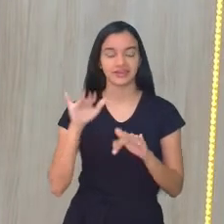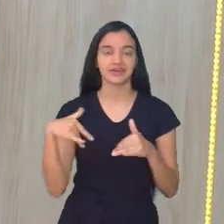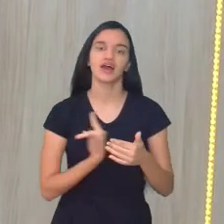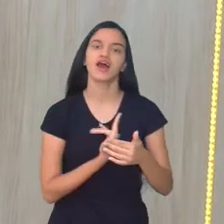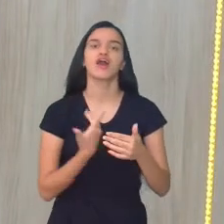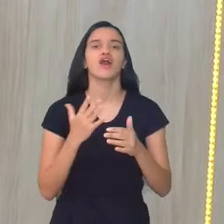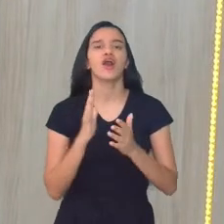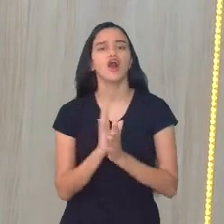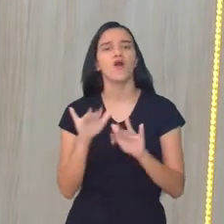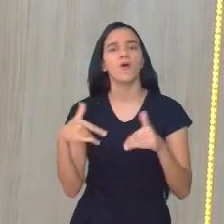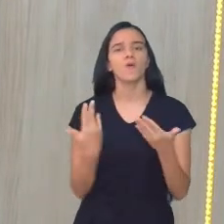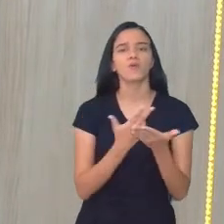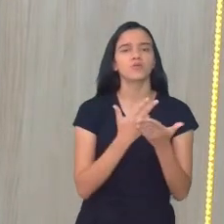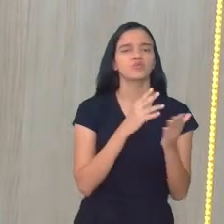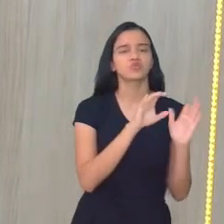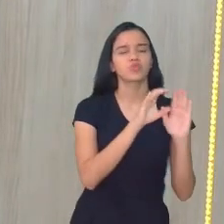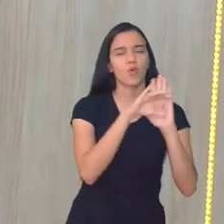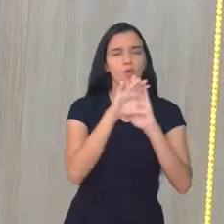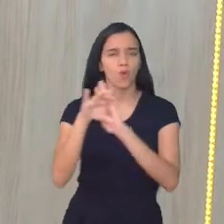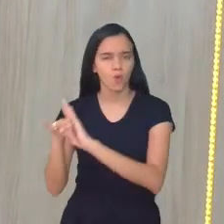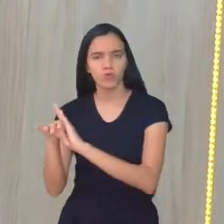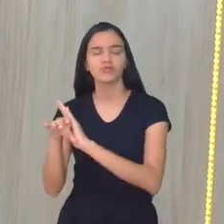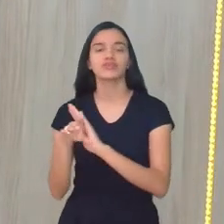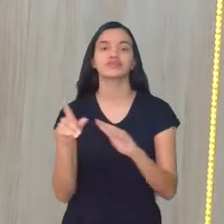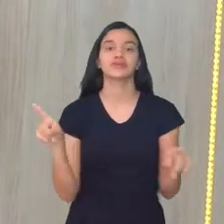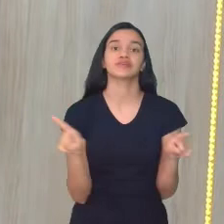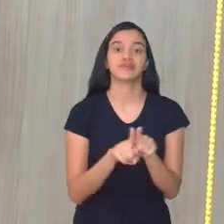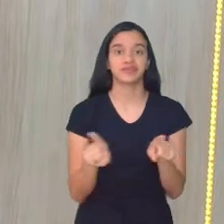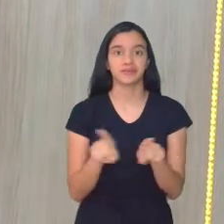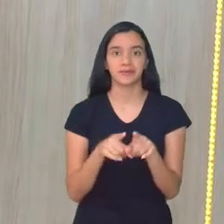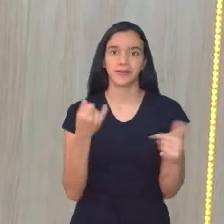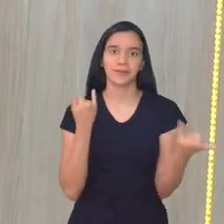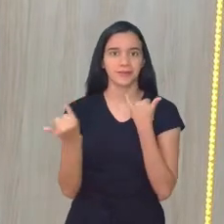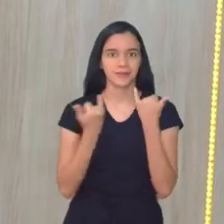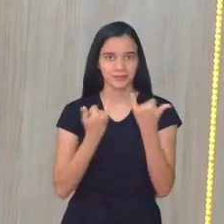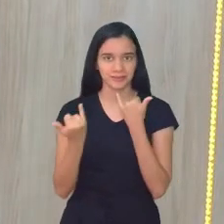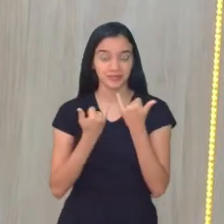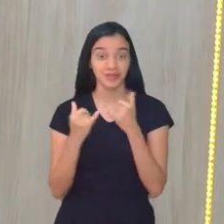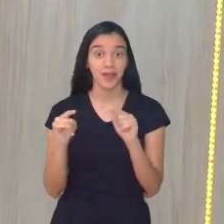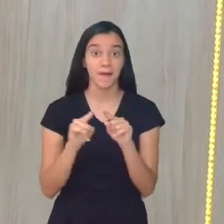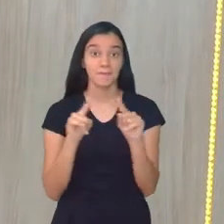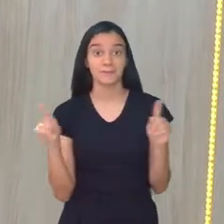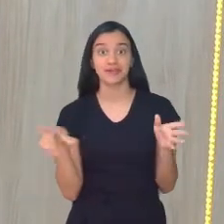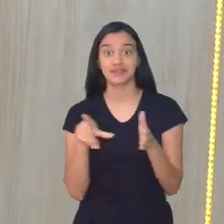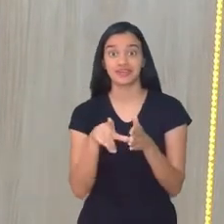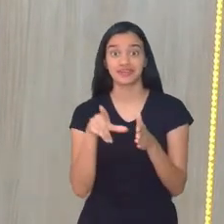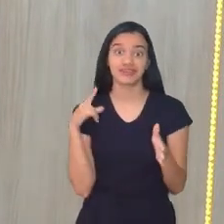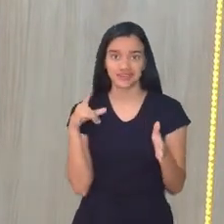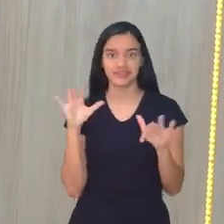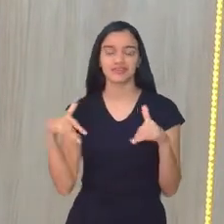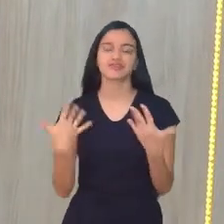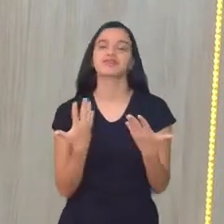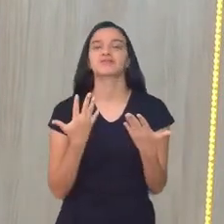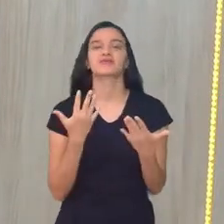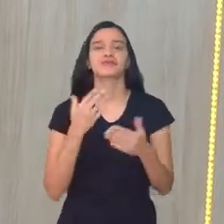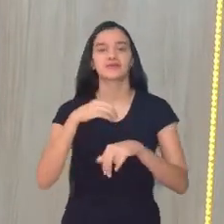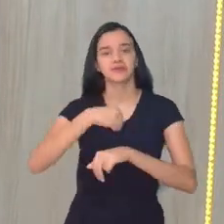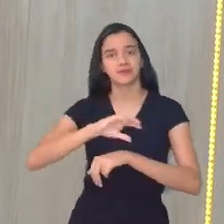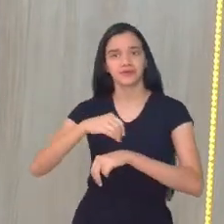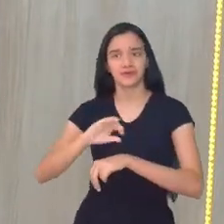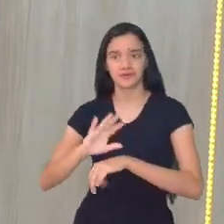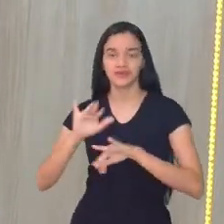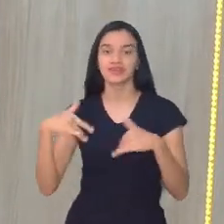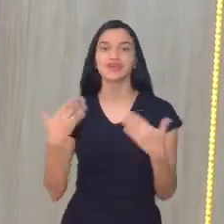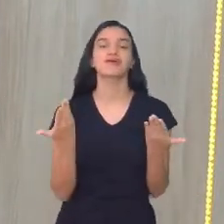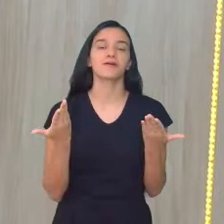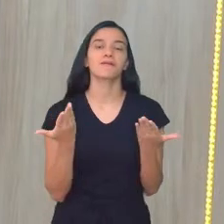a uma infinidade de conceitos e de bastante informação. Mas antes, vamos para os nossos avisos, né?